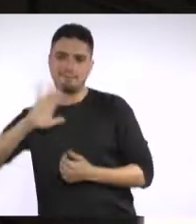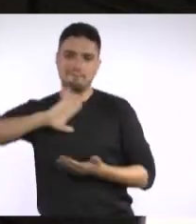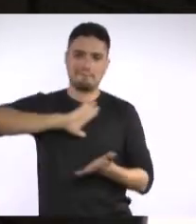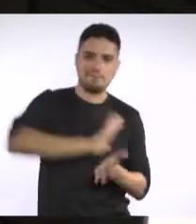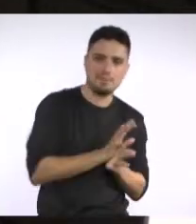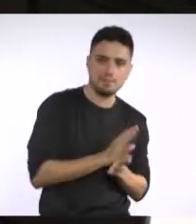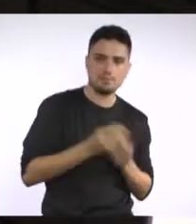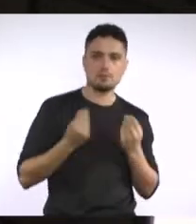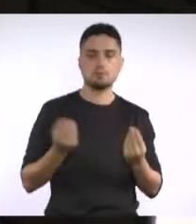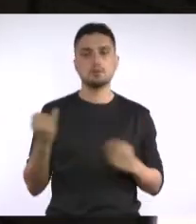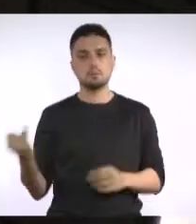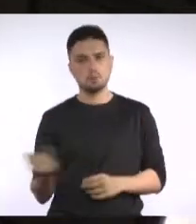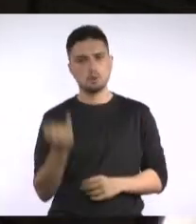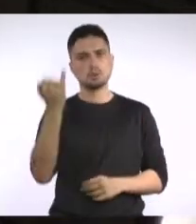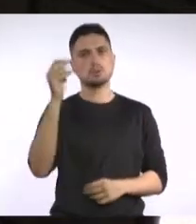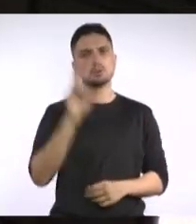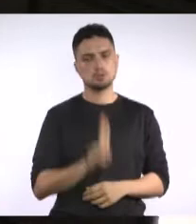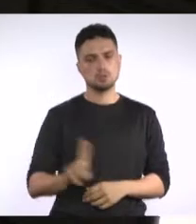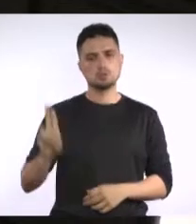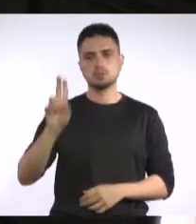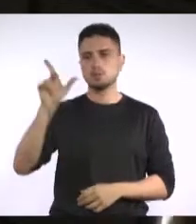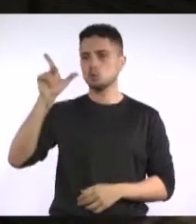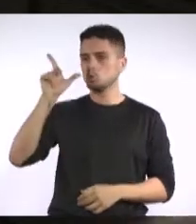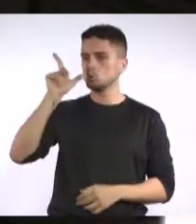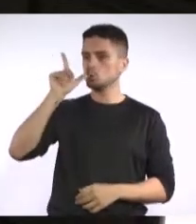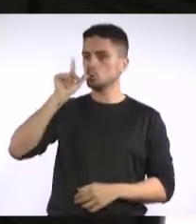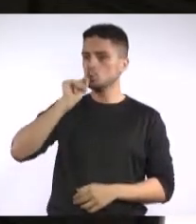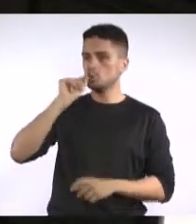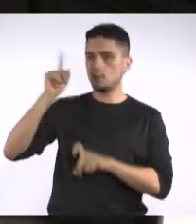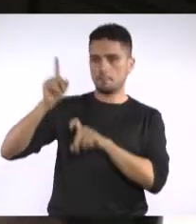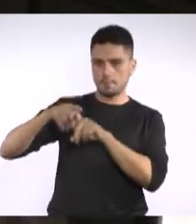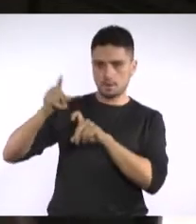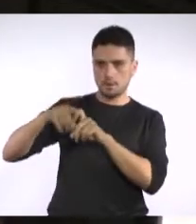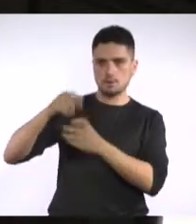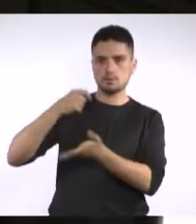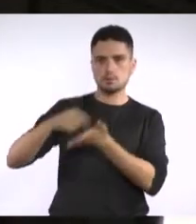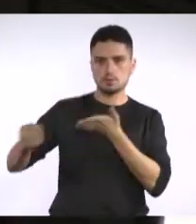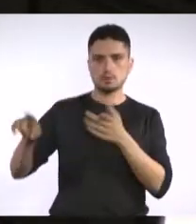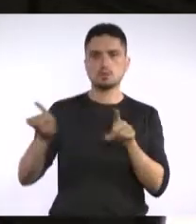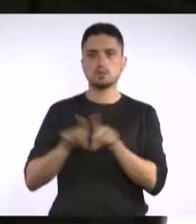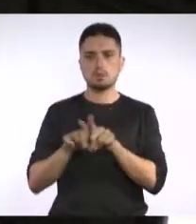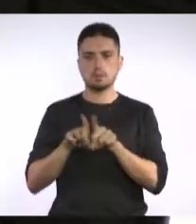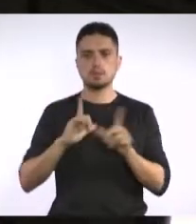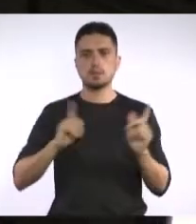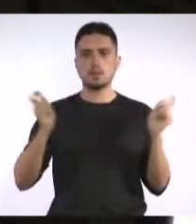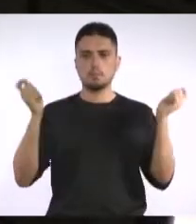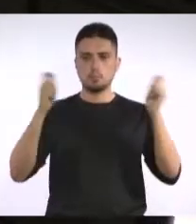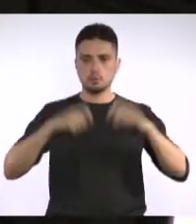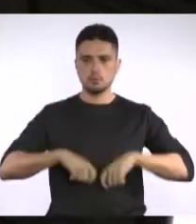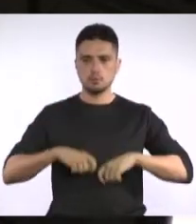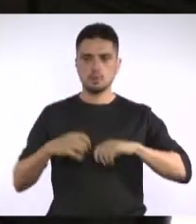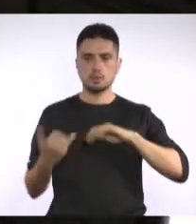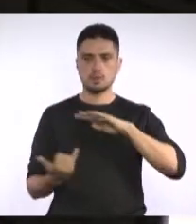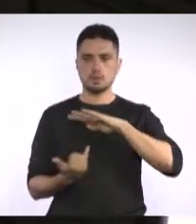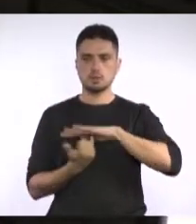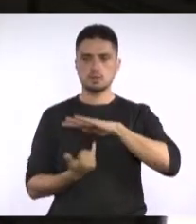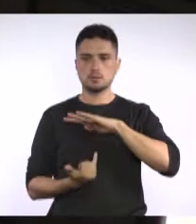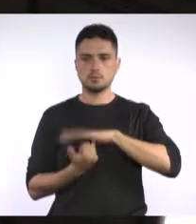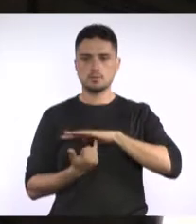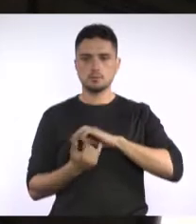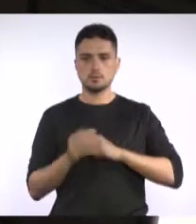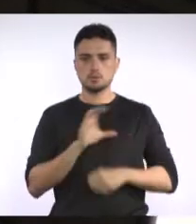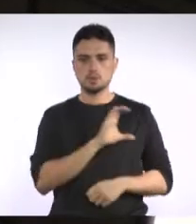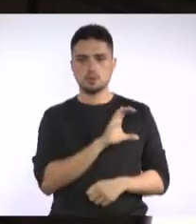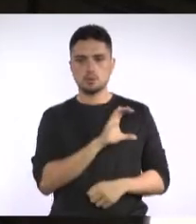a cannabis como recurso, como substância medicinal, como ter a possibilidade que as instituições de pesquisa possam